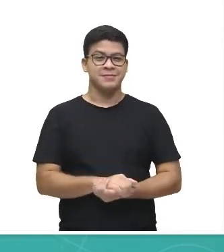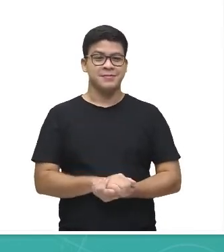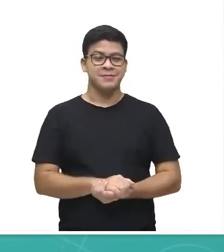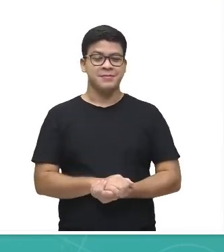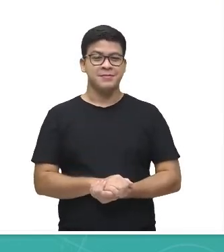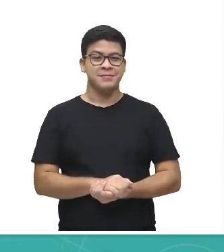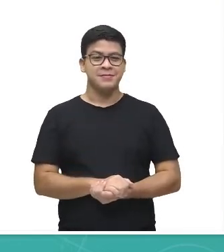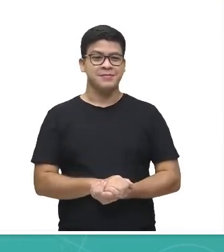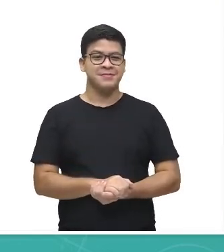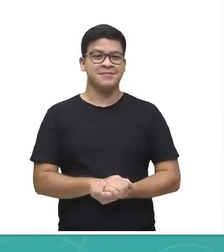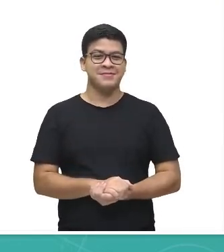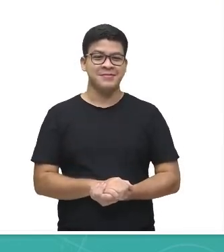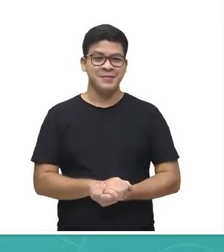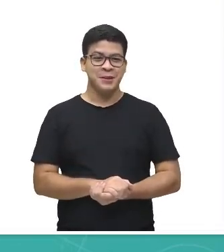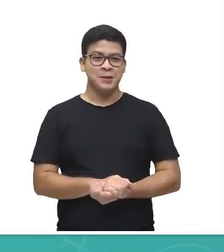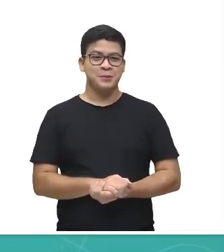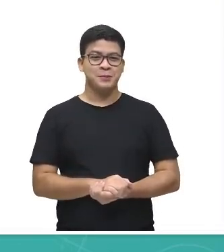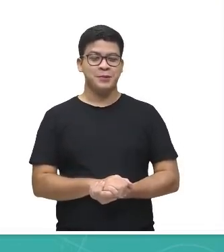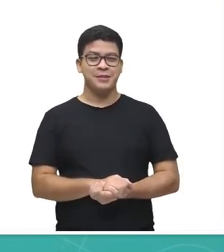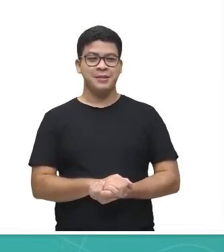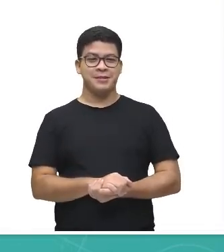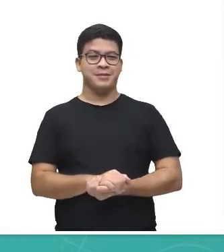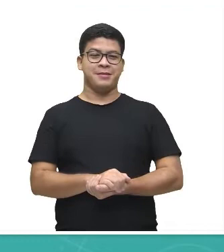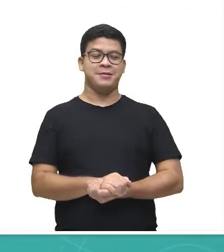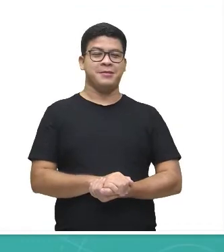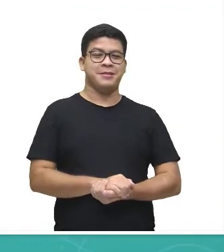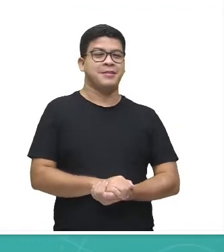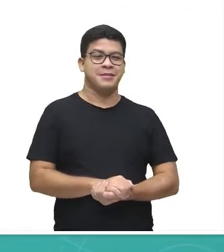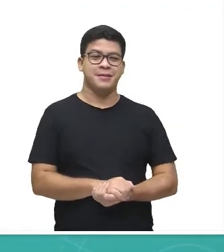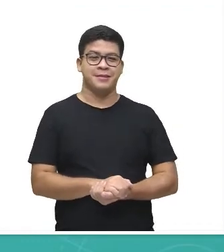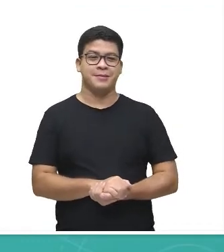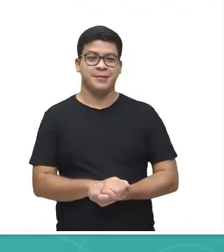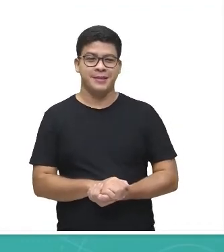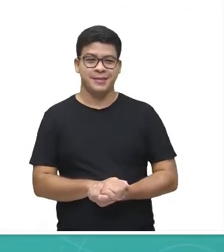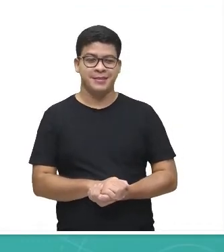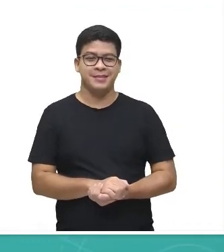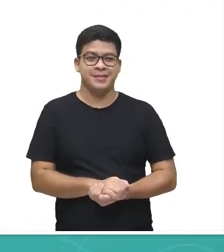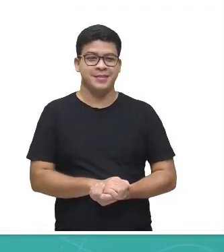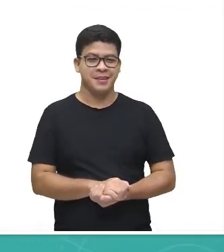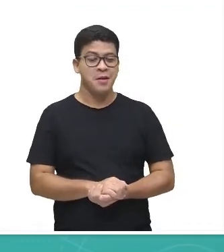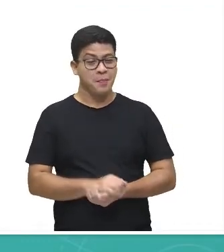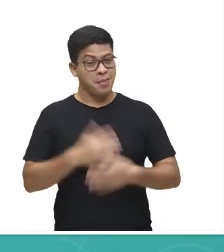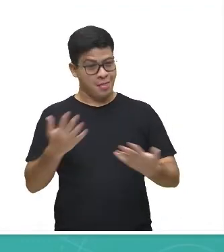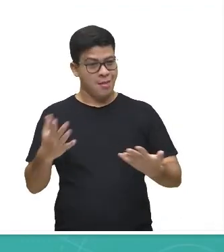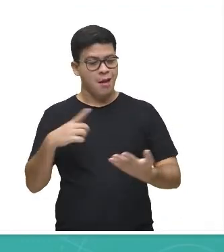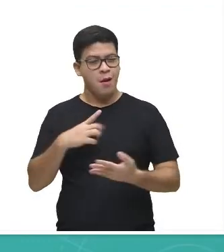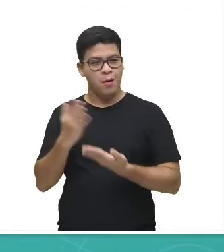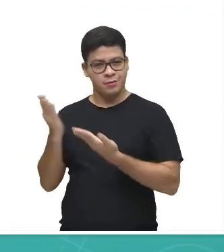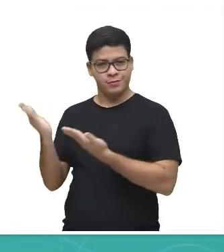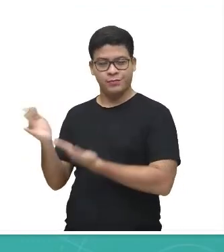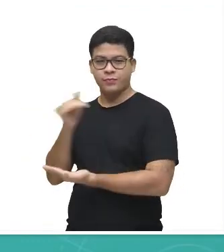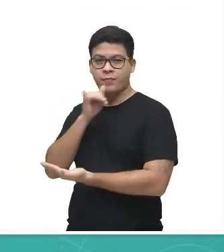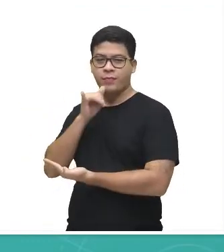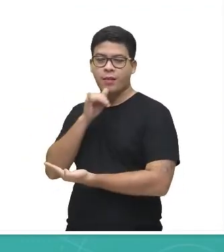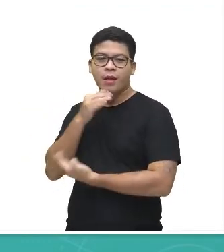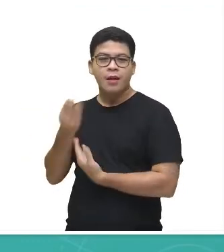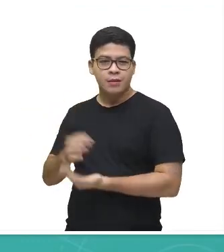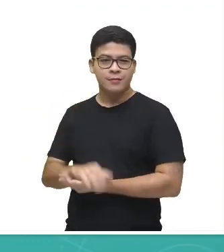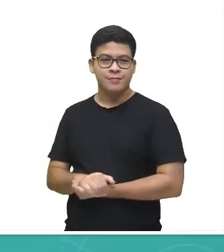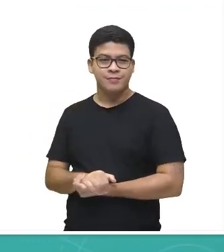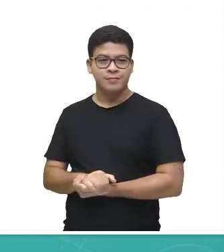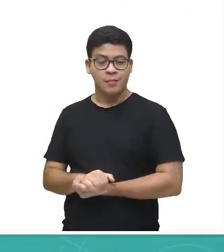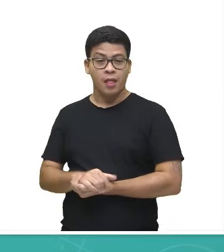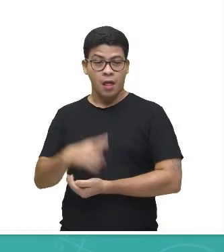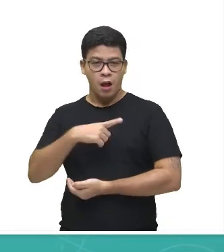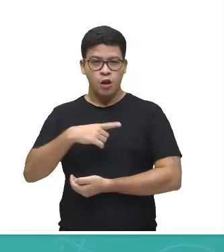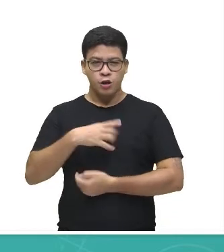subtração, ok? Olha esse outro exemplo aí do Joãozinho. Então o Joãozinho, ele tinha 4 carrinhos. Antes de dar um para o